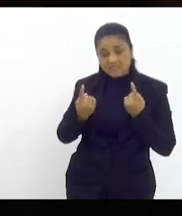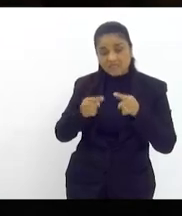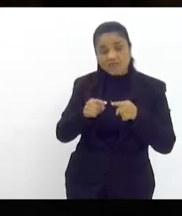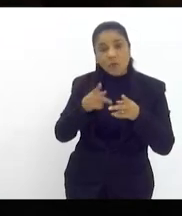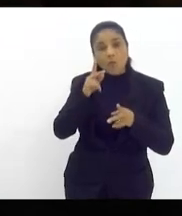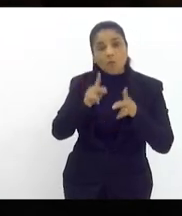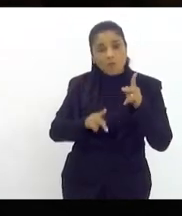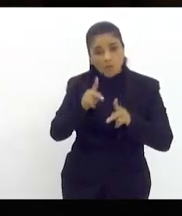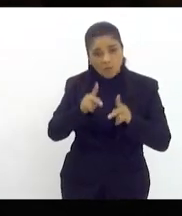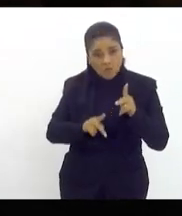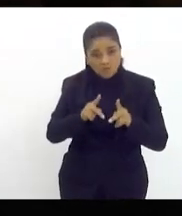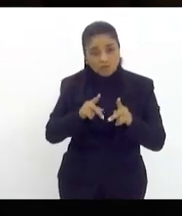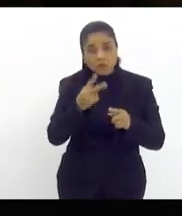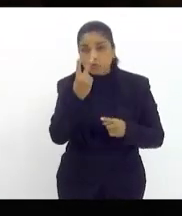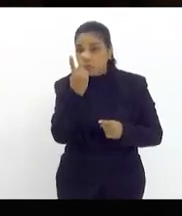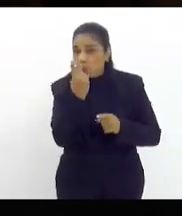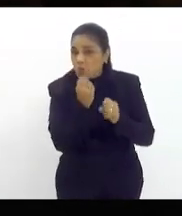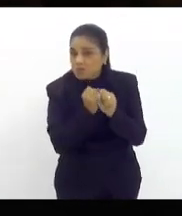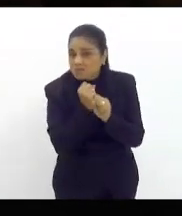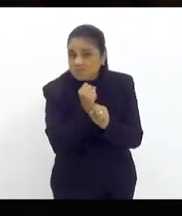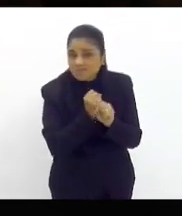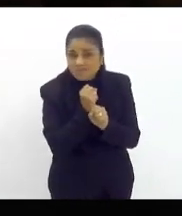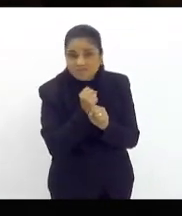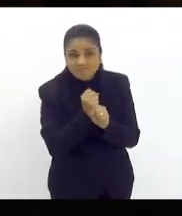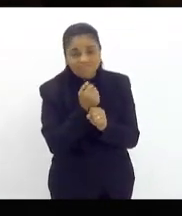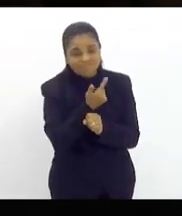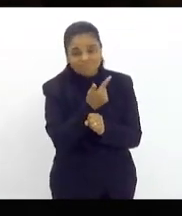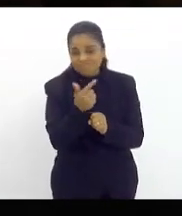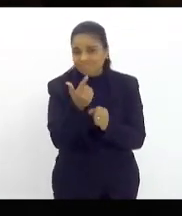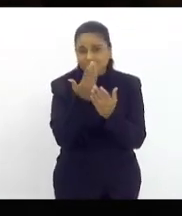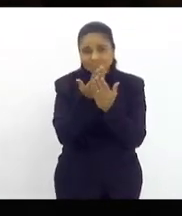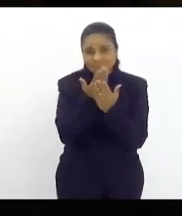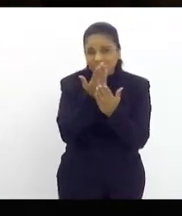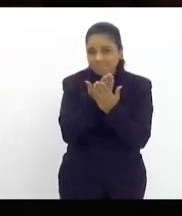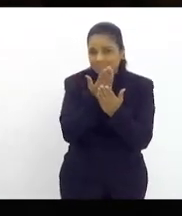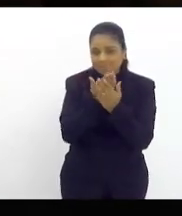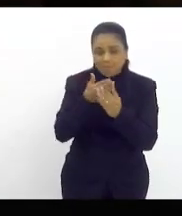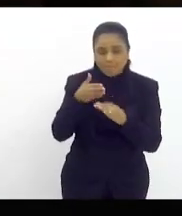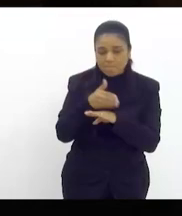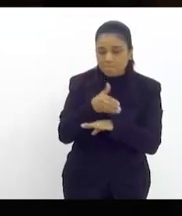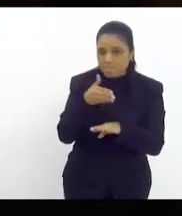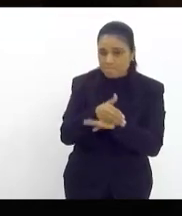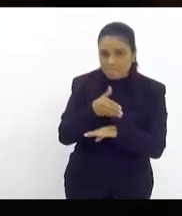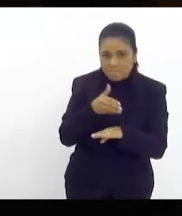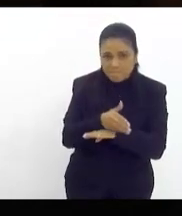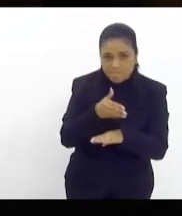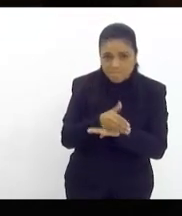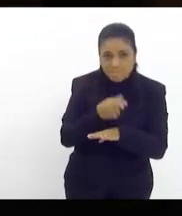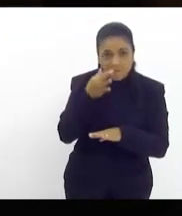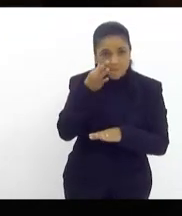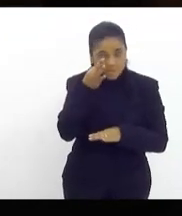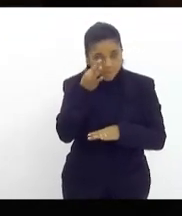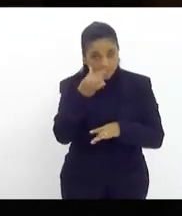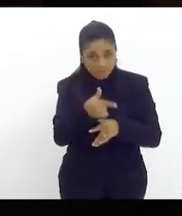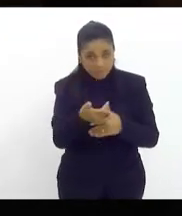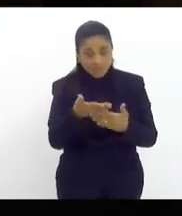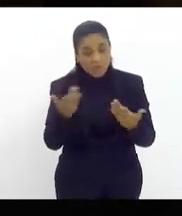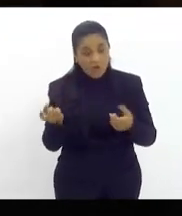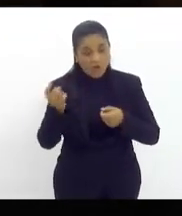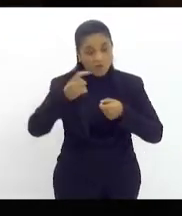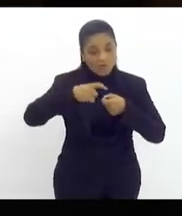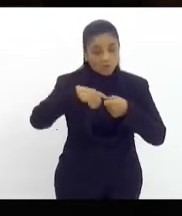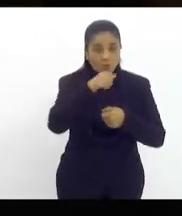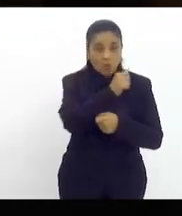foram dois anos que a gente não teve as aulas regulares e que esses alunos estão retomando a um